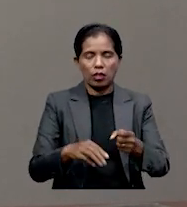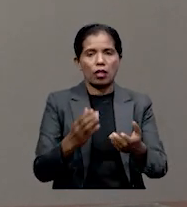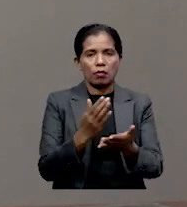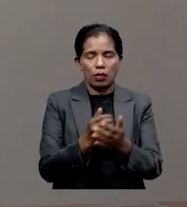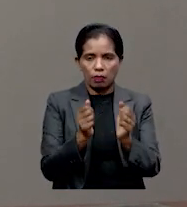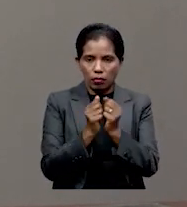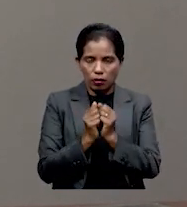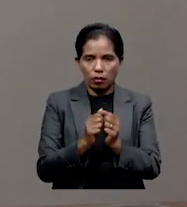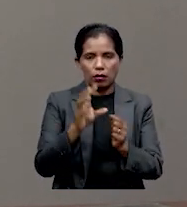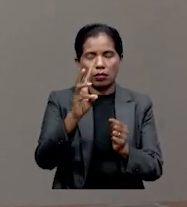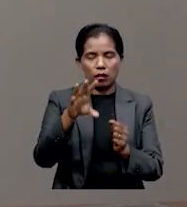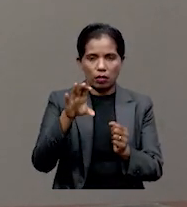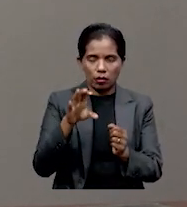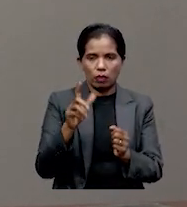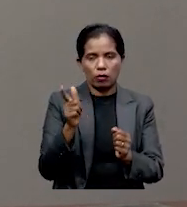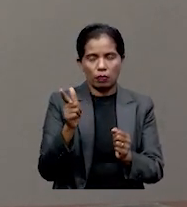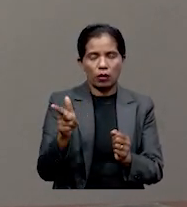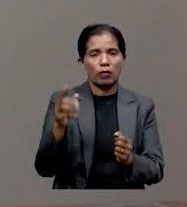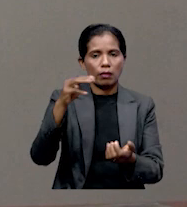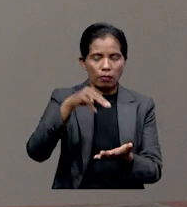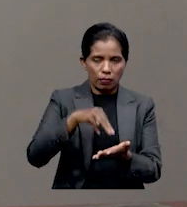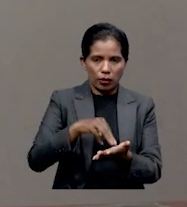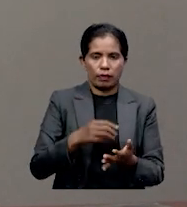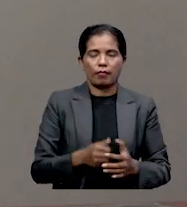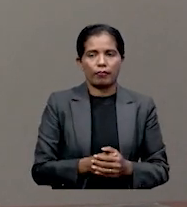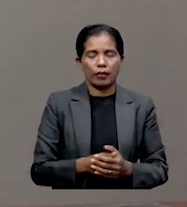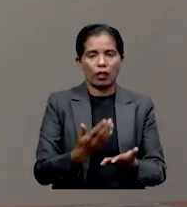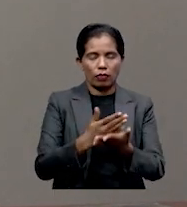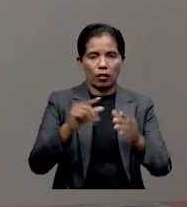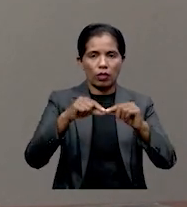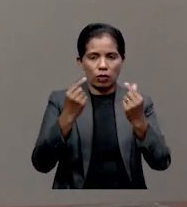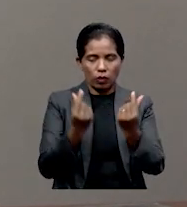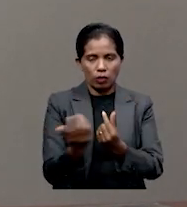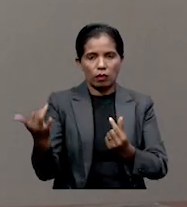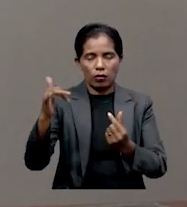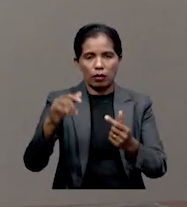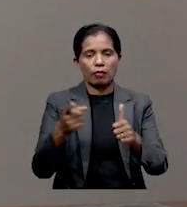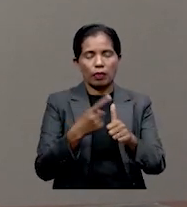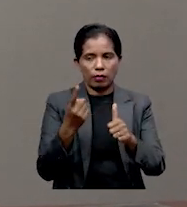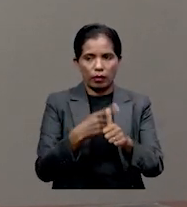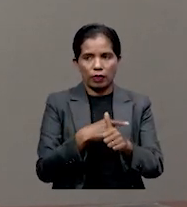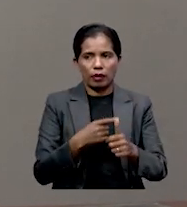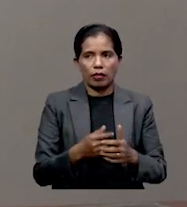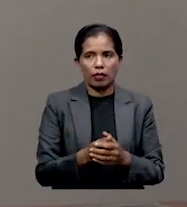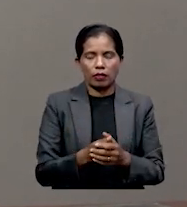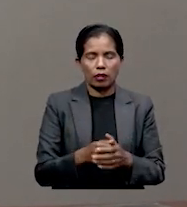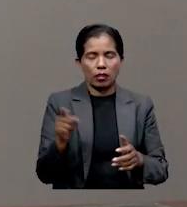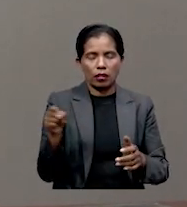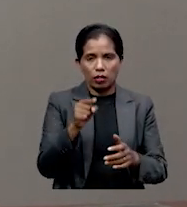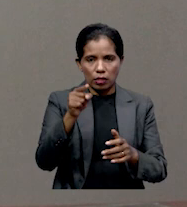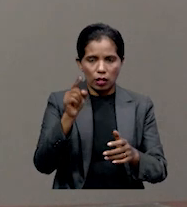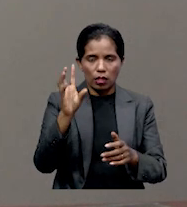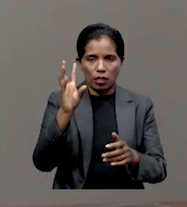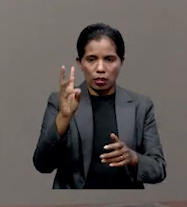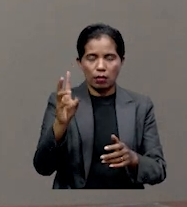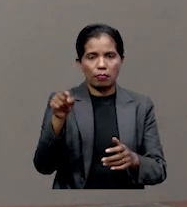120.000 dólares. Então, faz ele fale vai clube sira, primeira divisão 60%, vai